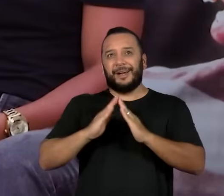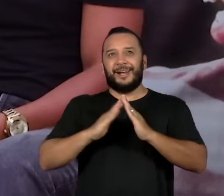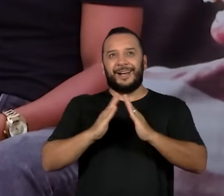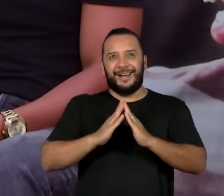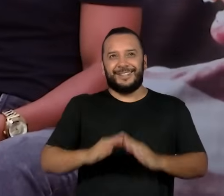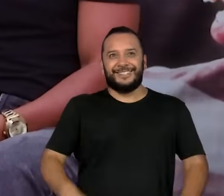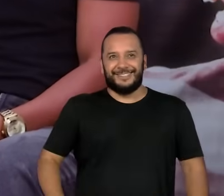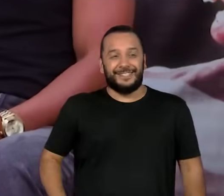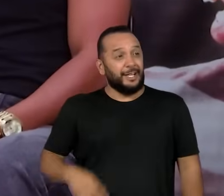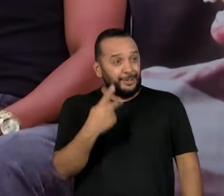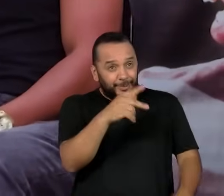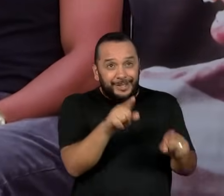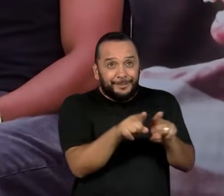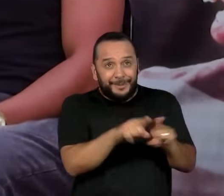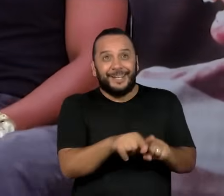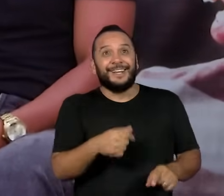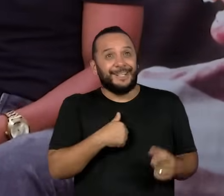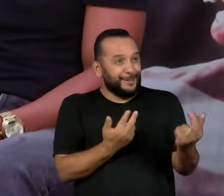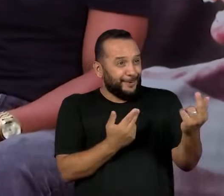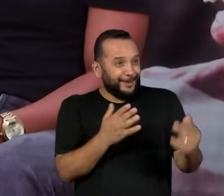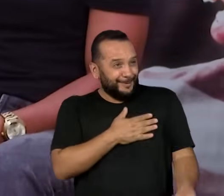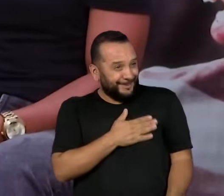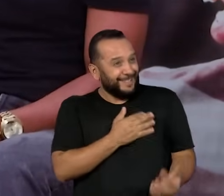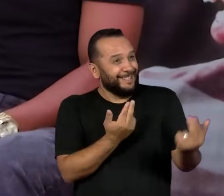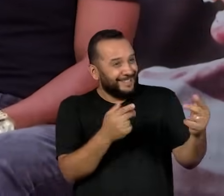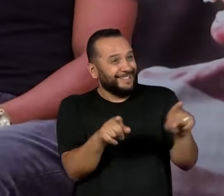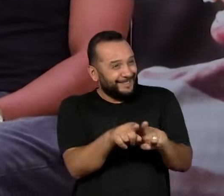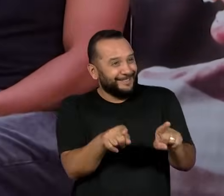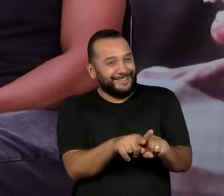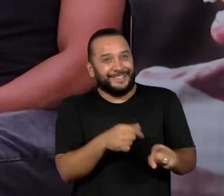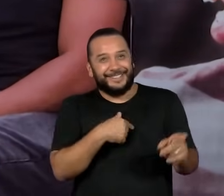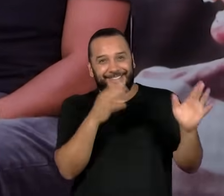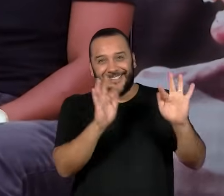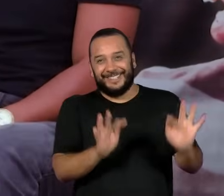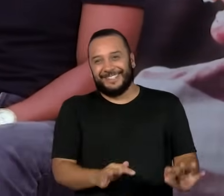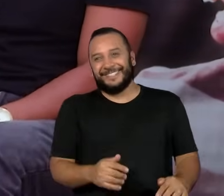na sua também? Sim. Na sua também? Eu achei que era coisa da minha família.